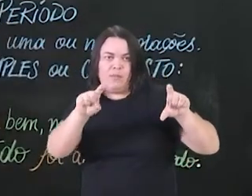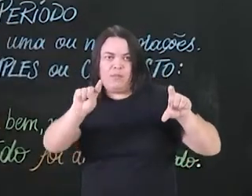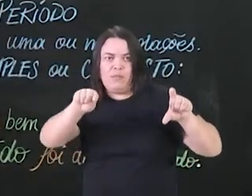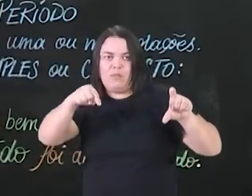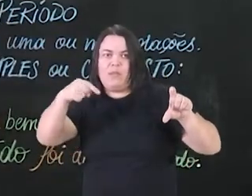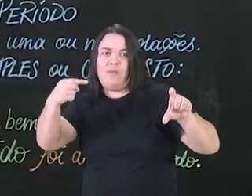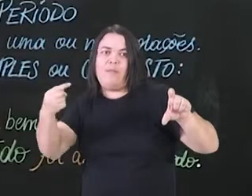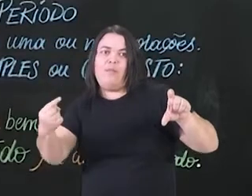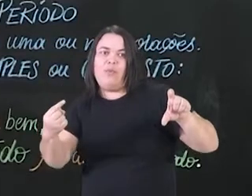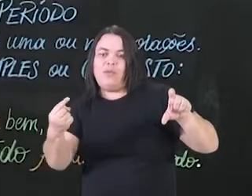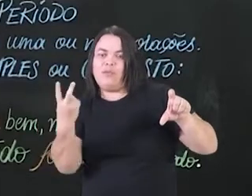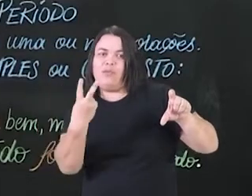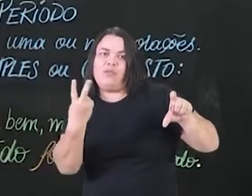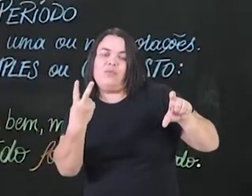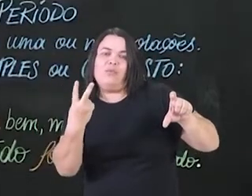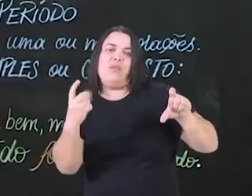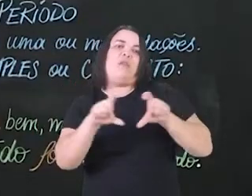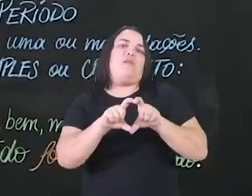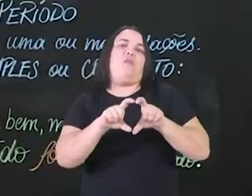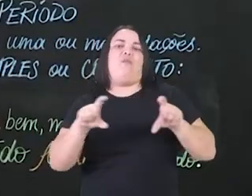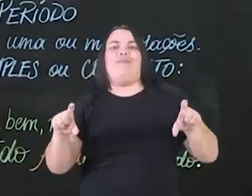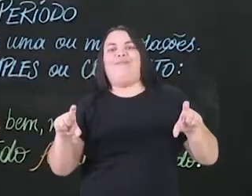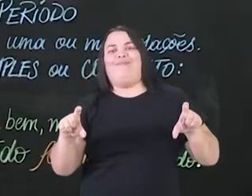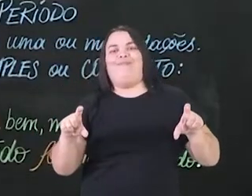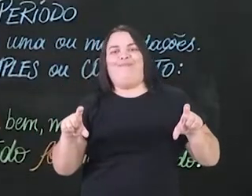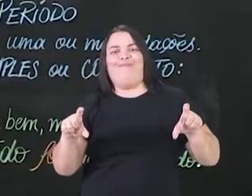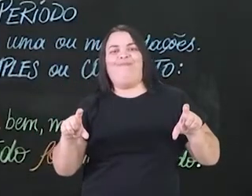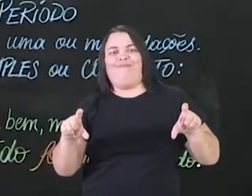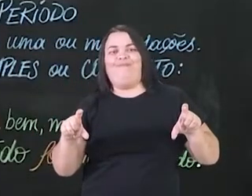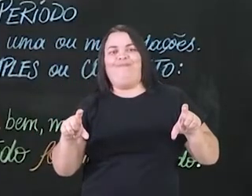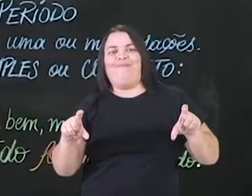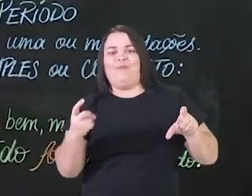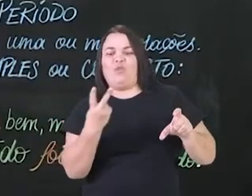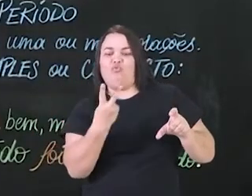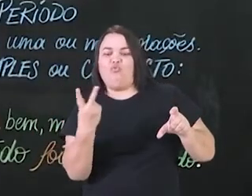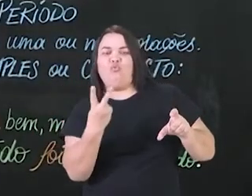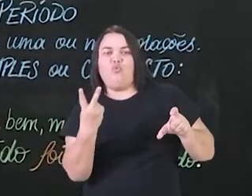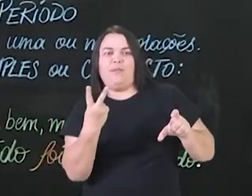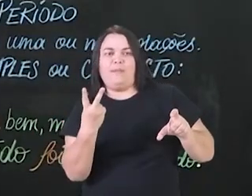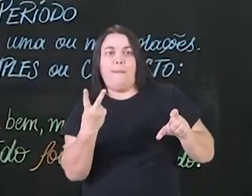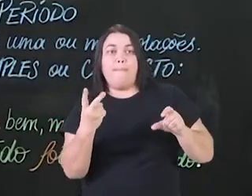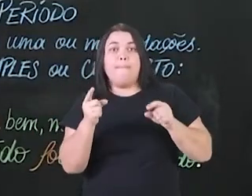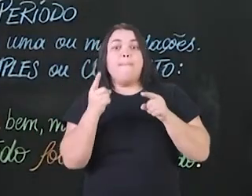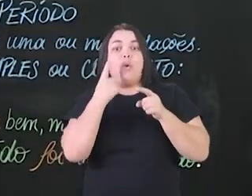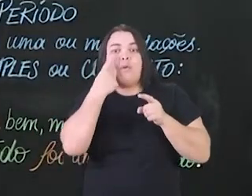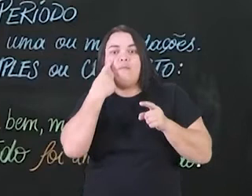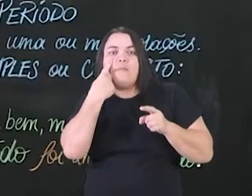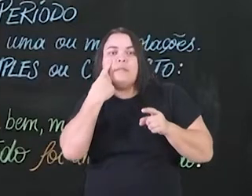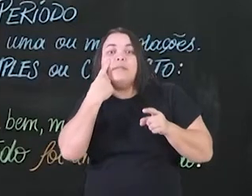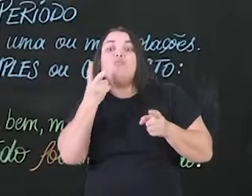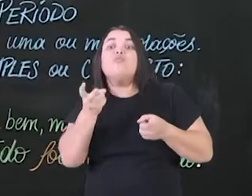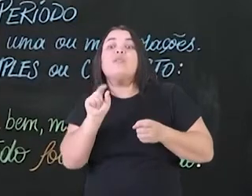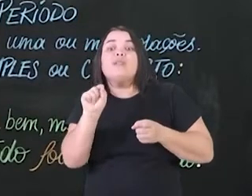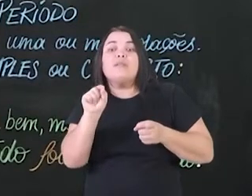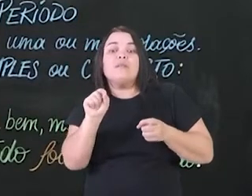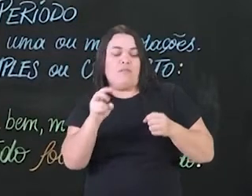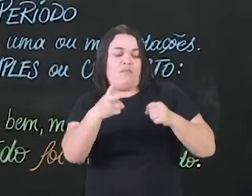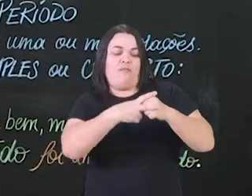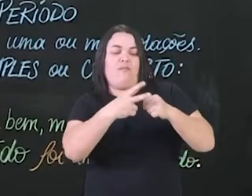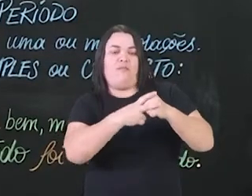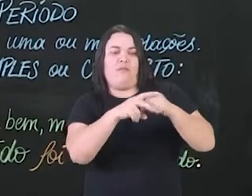dois verbos sinalizam para mim que são duas orações. Então, nesse caso, eu digo que eu tenho um